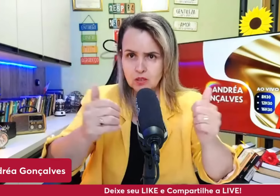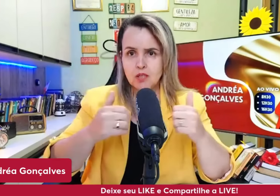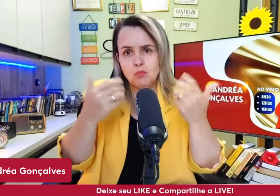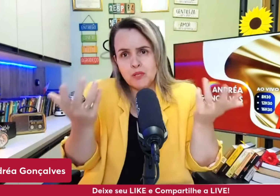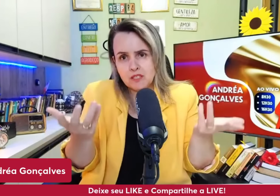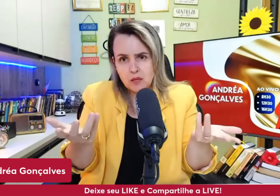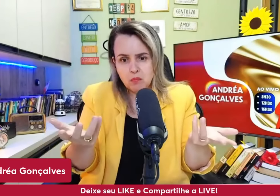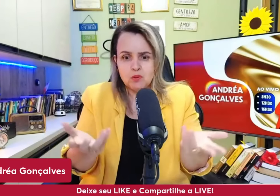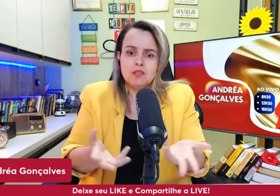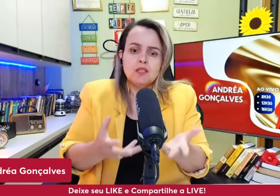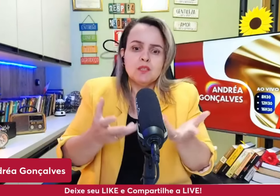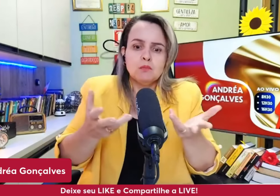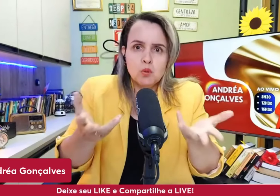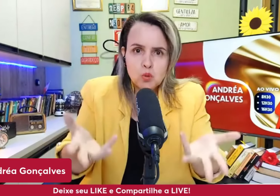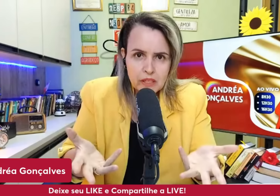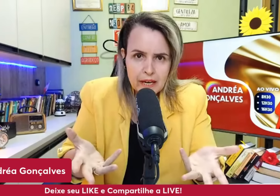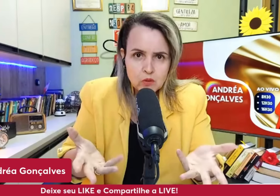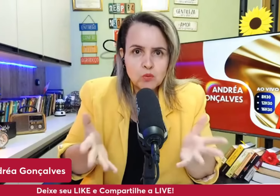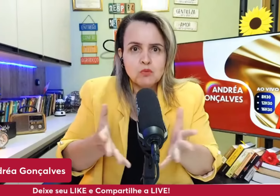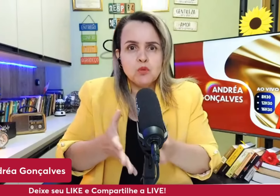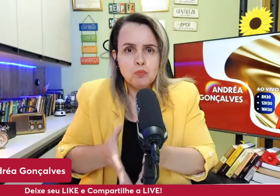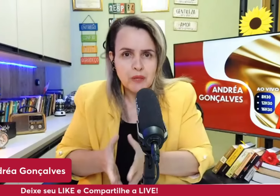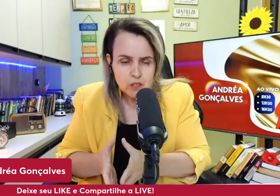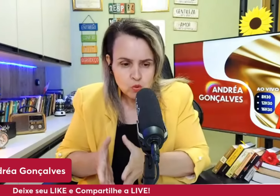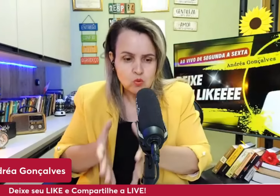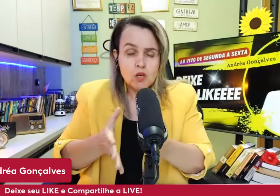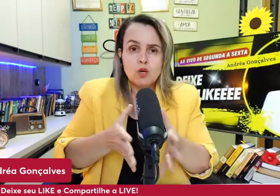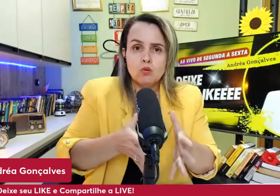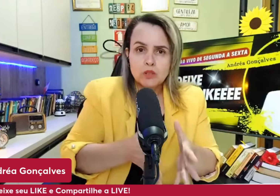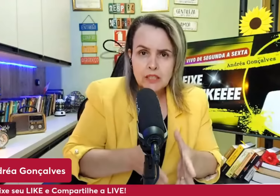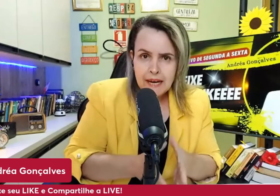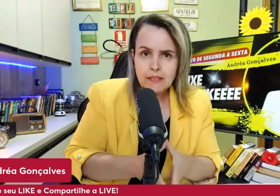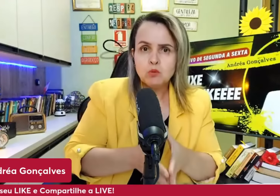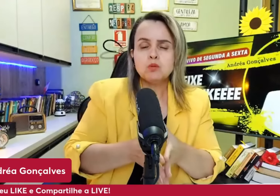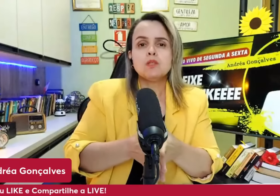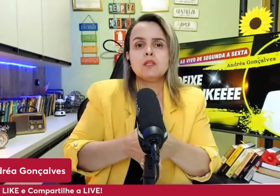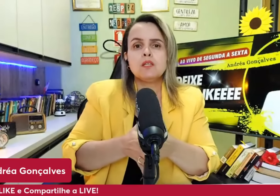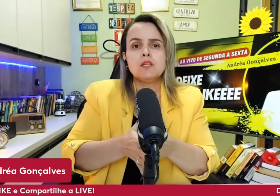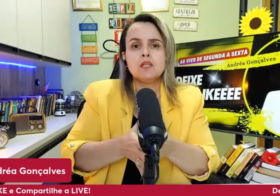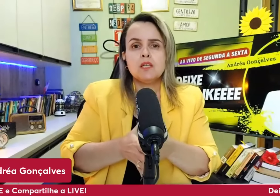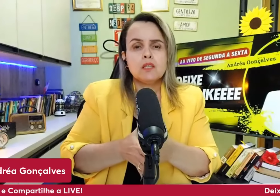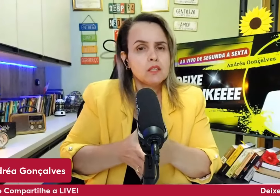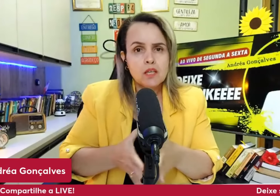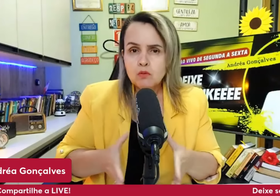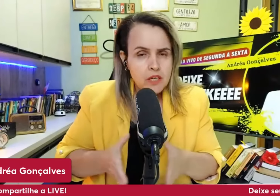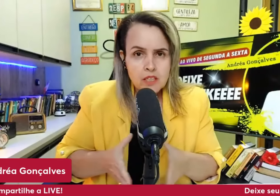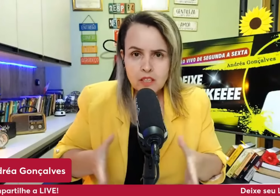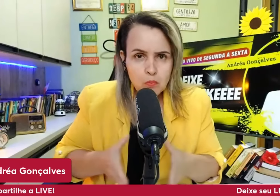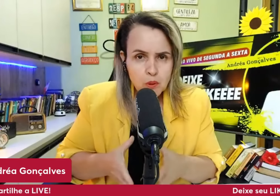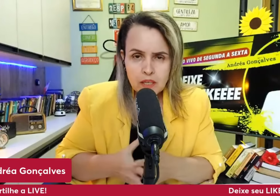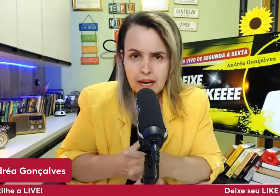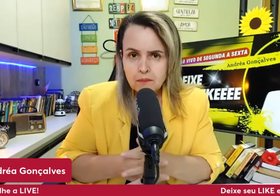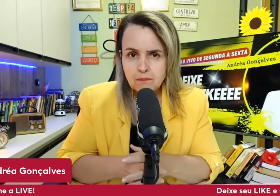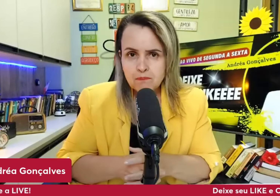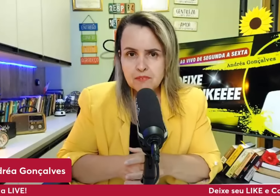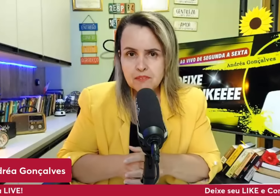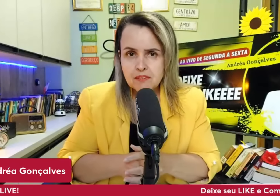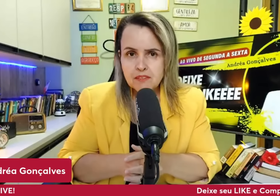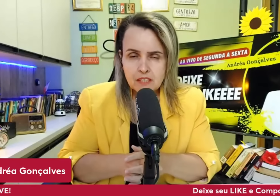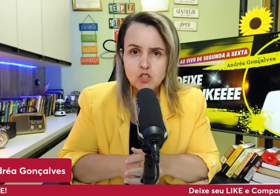frente por exemplo bolsonaro quando for preso condenado não ele não